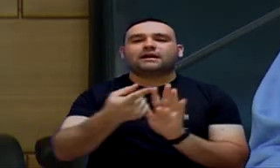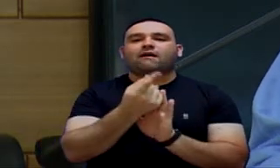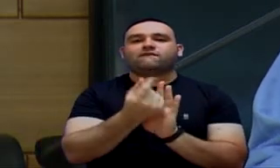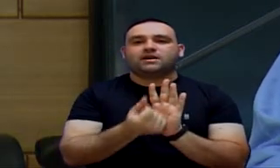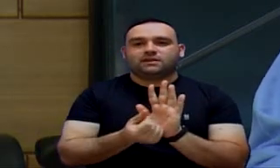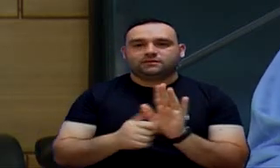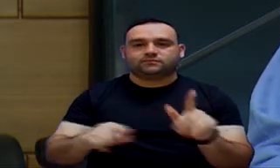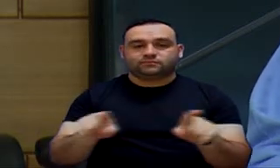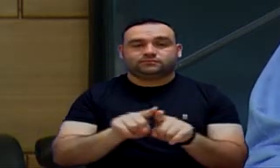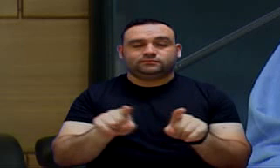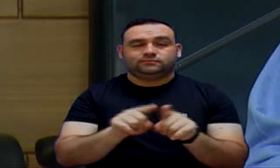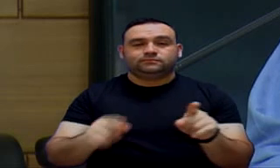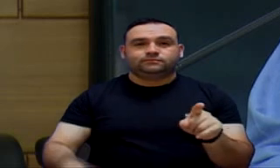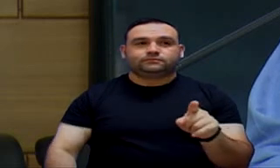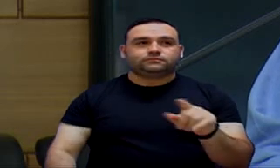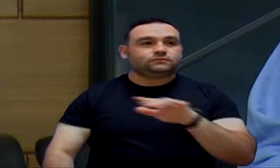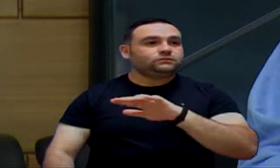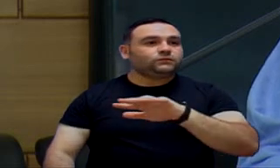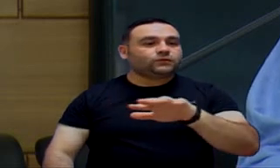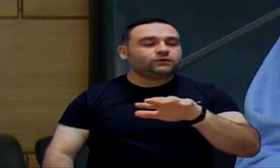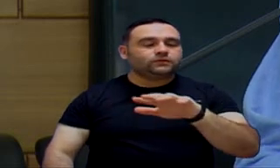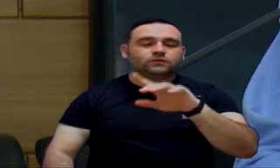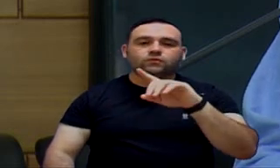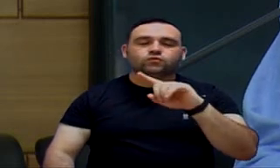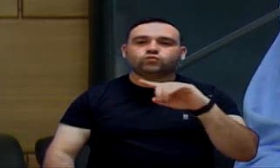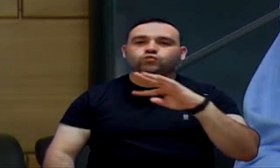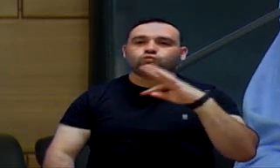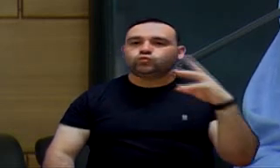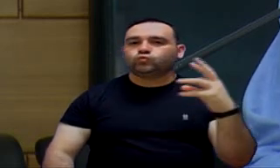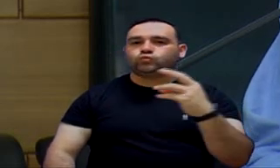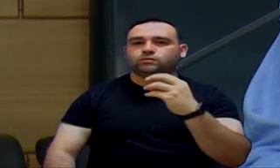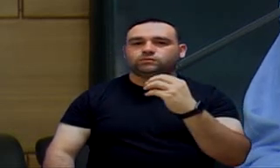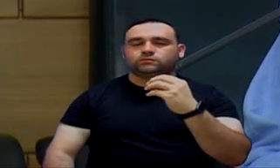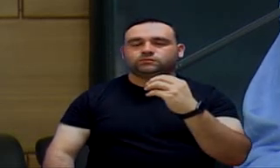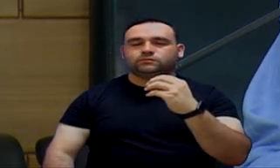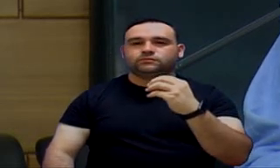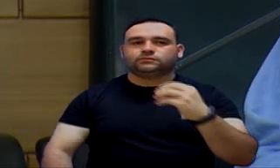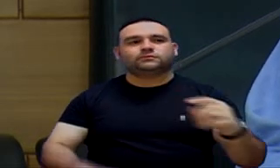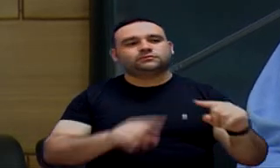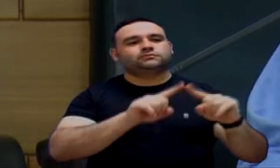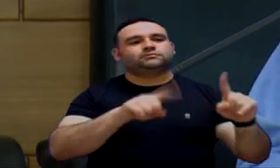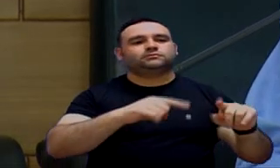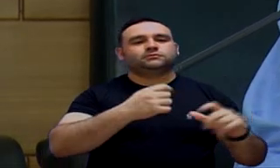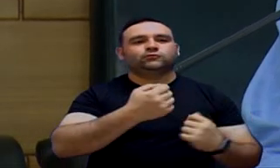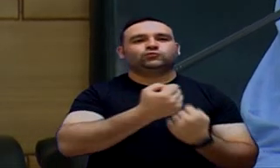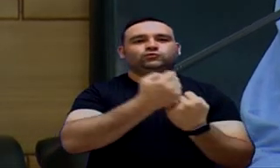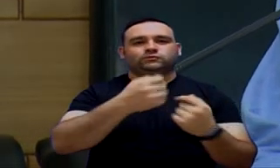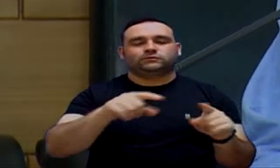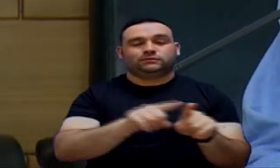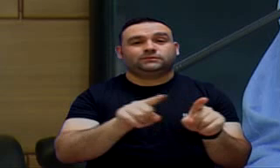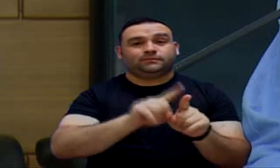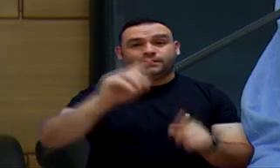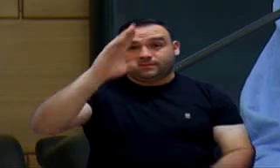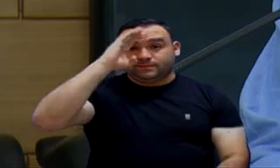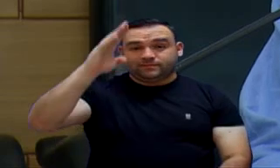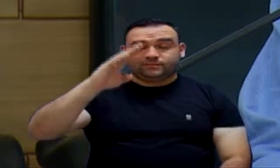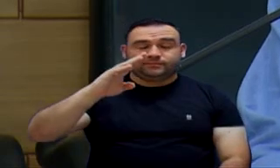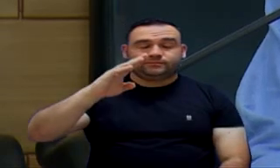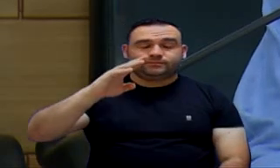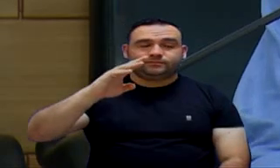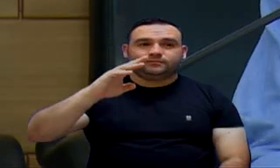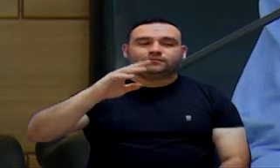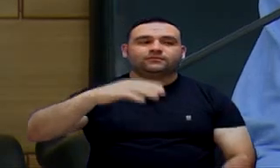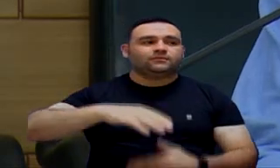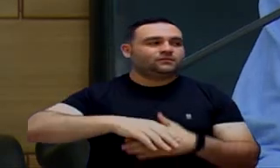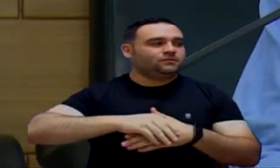e todos os os seus colaboradores e em especial também